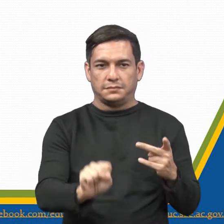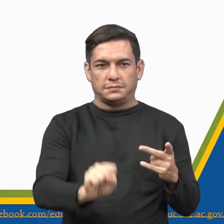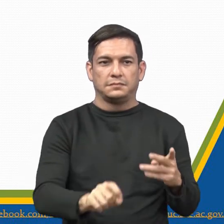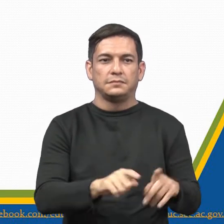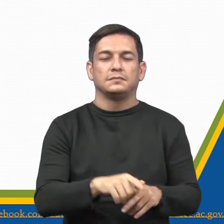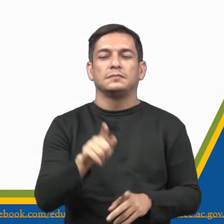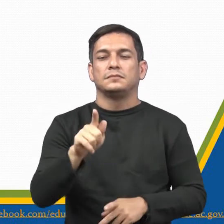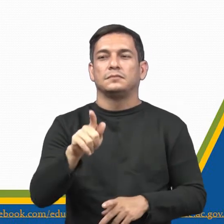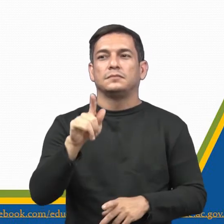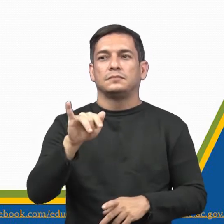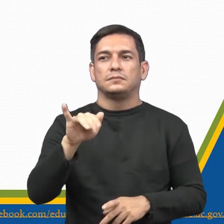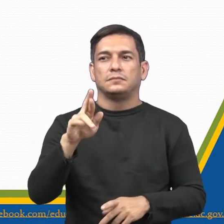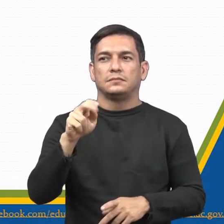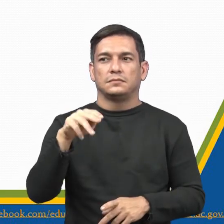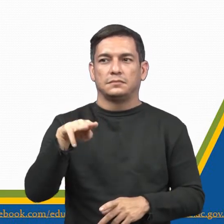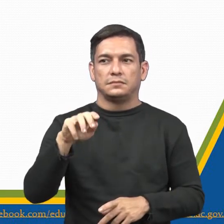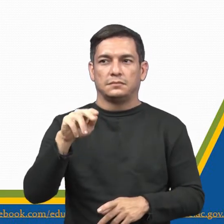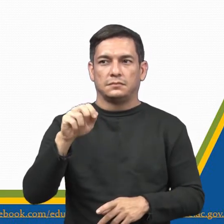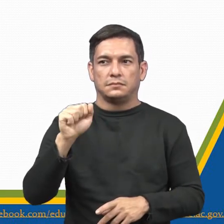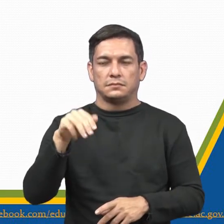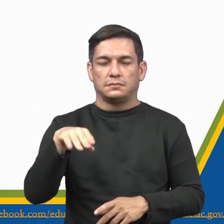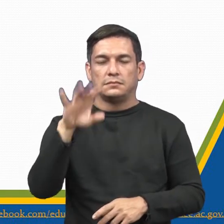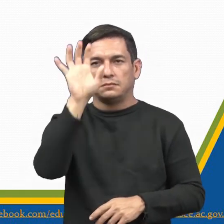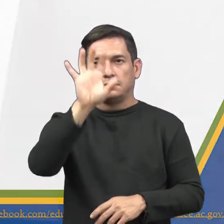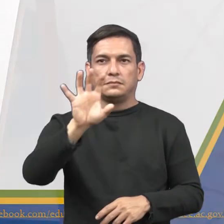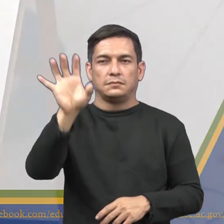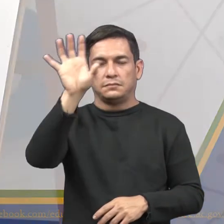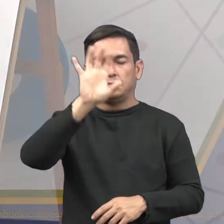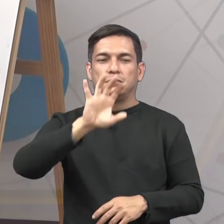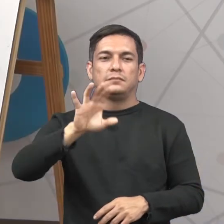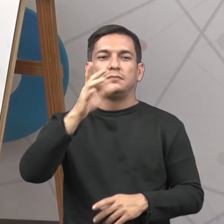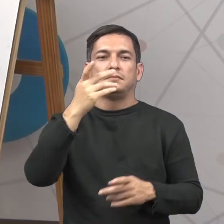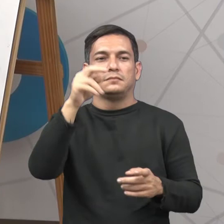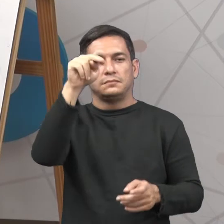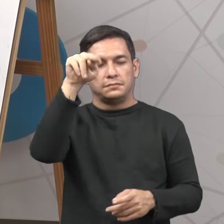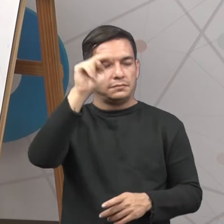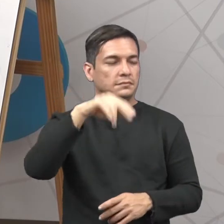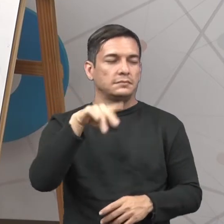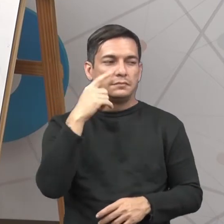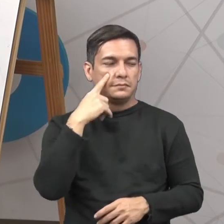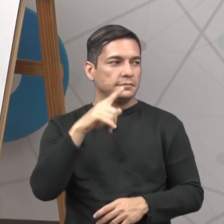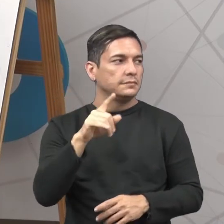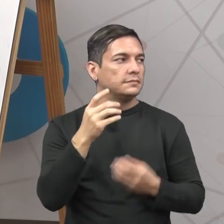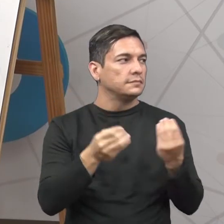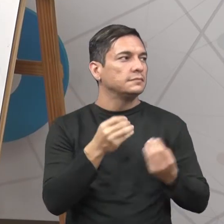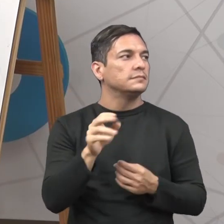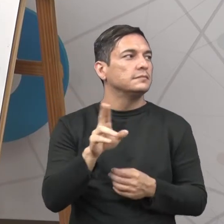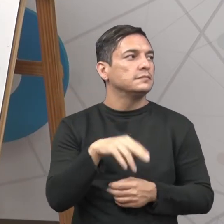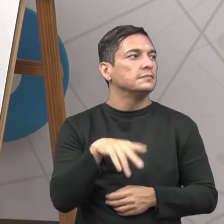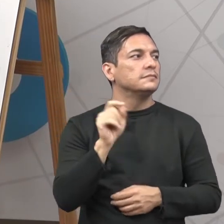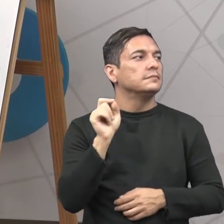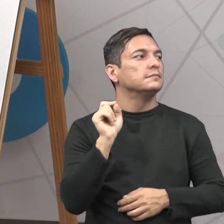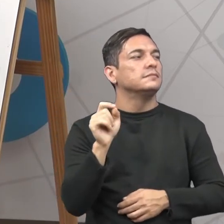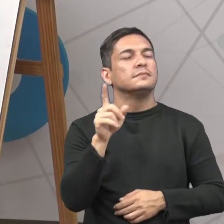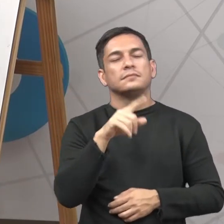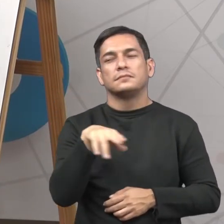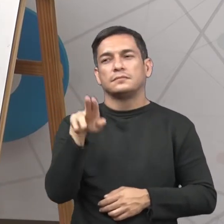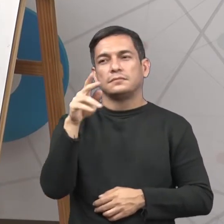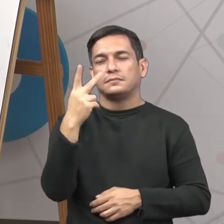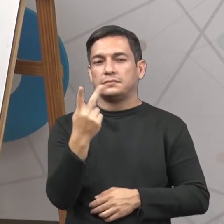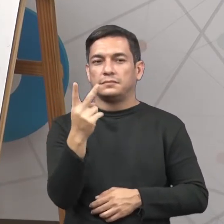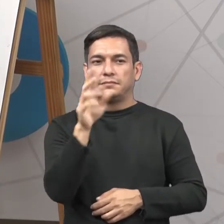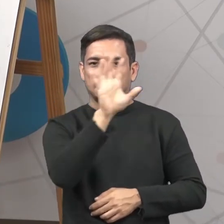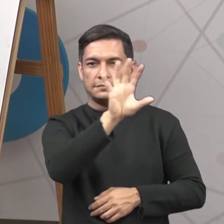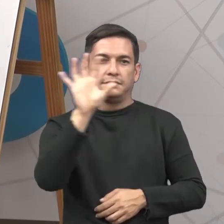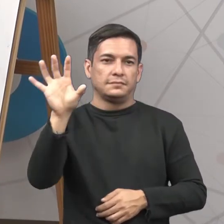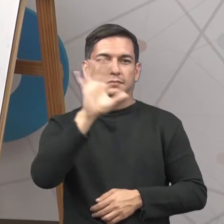e jerimum, na região norte e nordeste. Olha só, vocês estão vendo como jerimum é a expressão usada nas duas